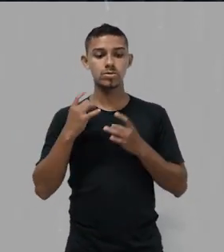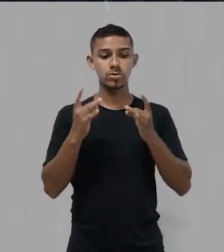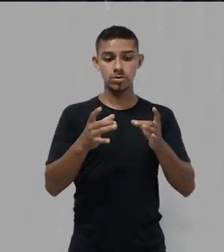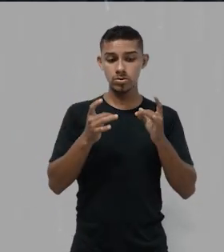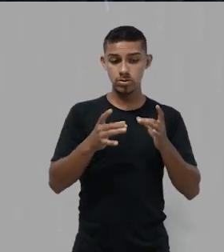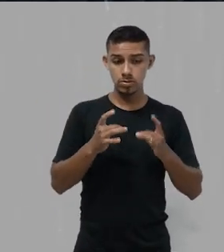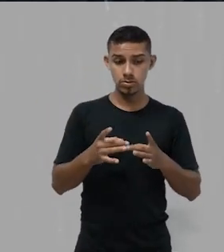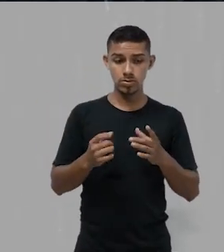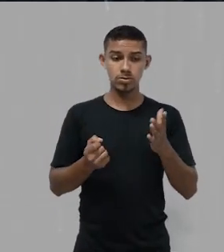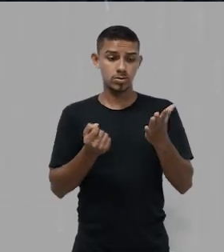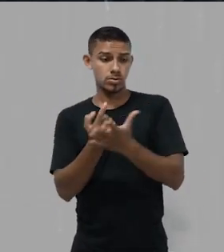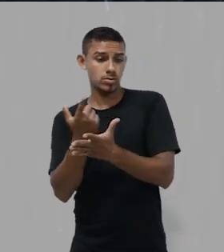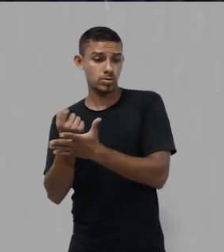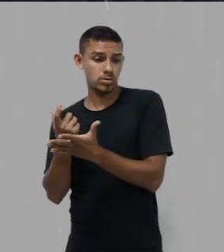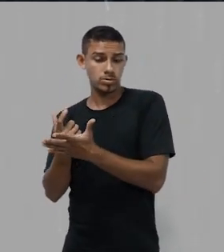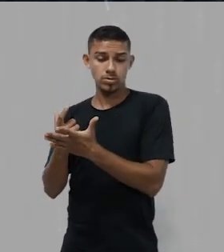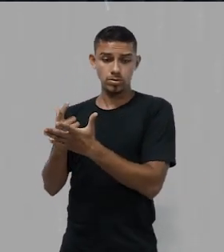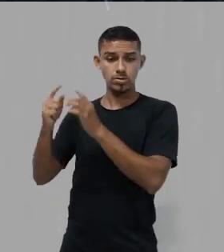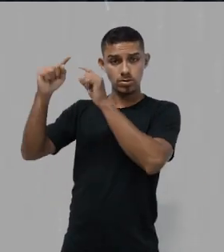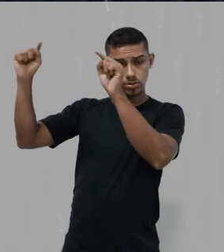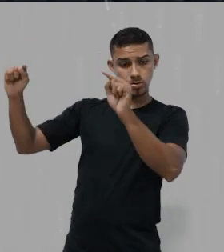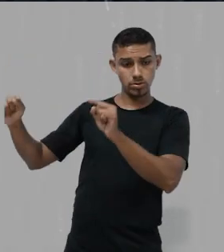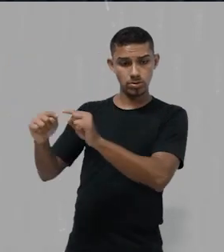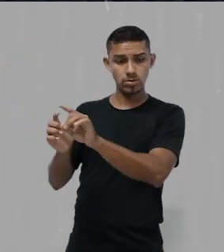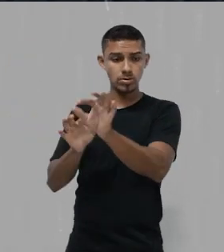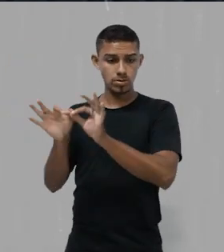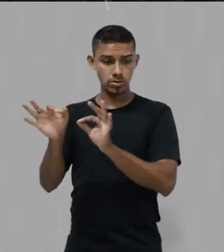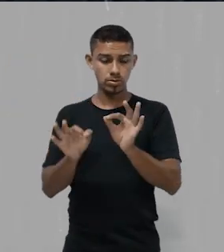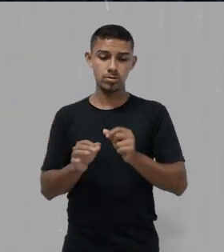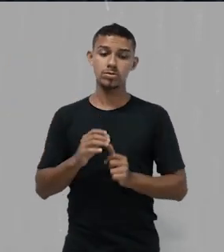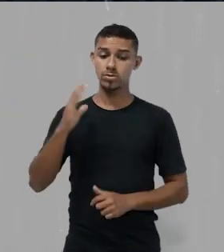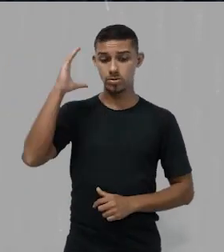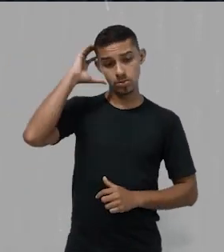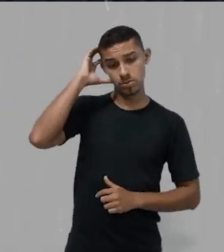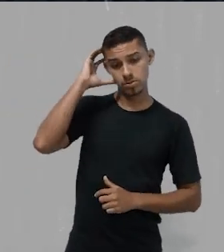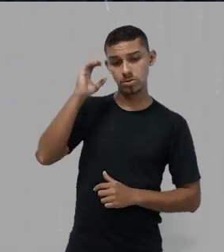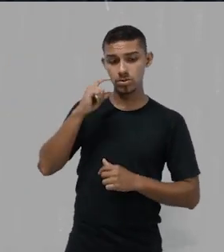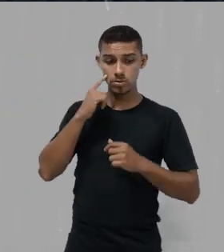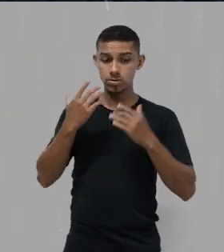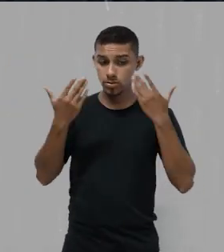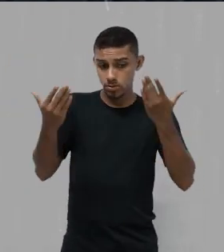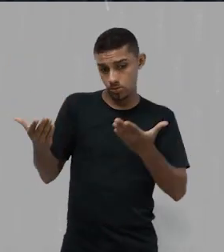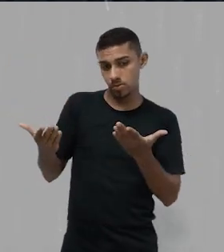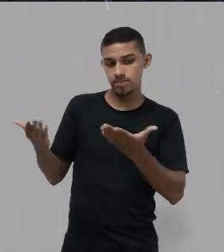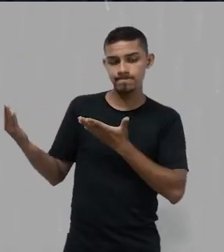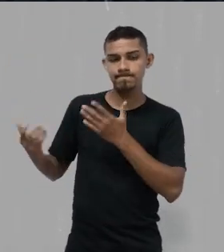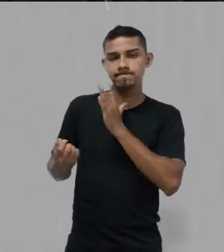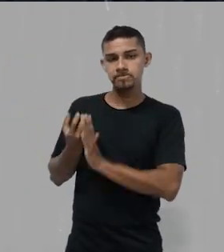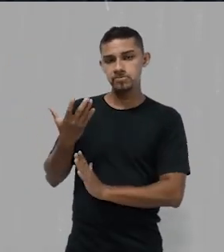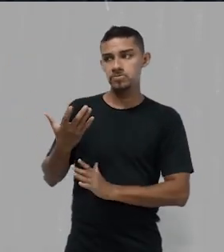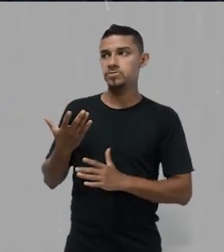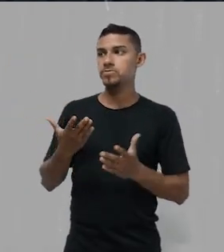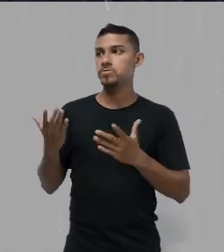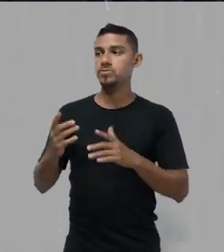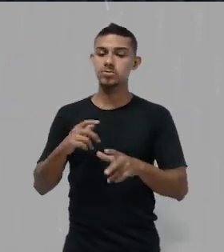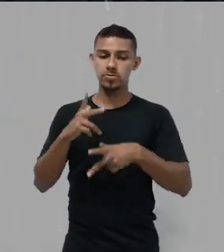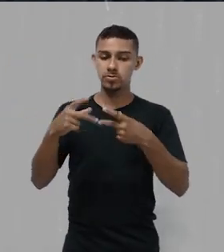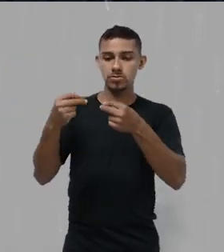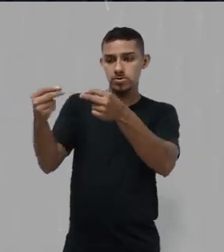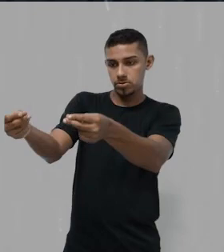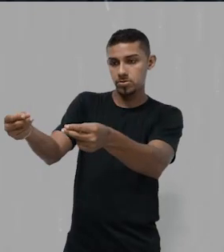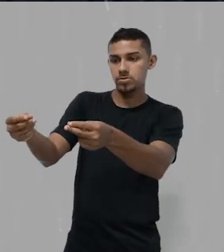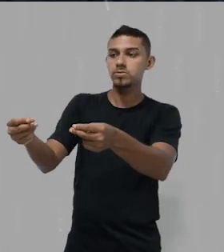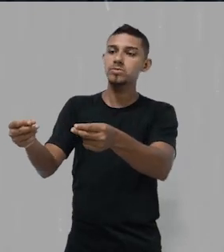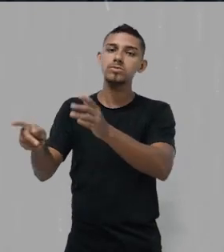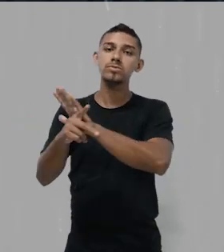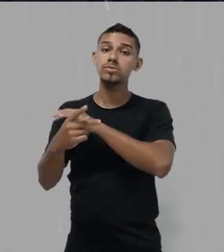e comprador de quadros, negociante de obras de arte. E aí o Picasso fez uma obra, um retrato dele, né, e presenteou. Até